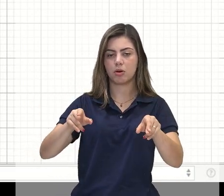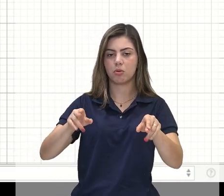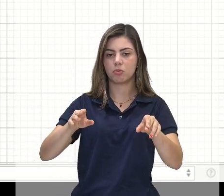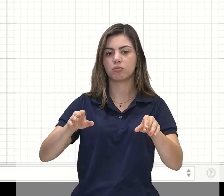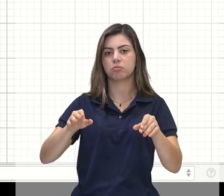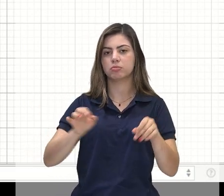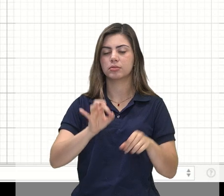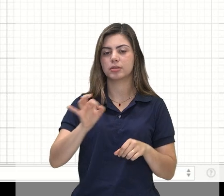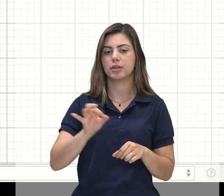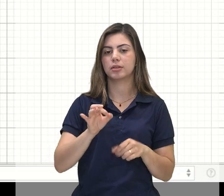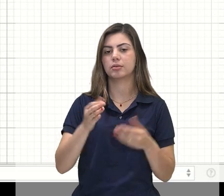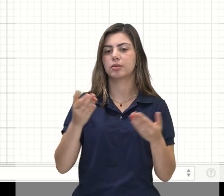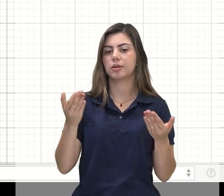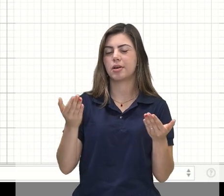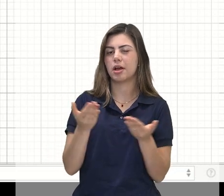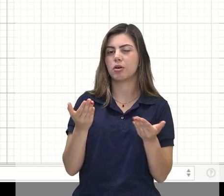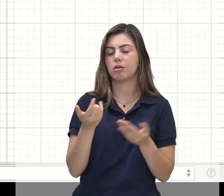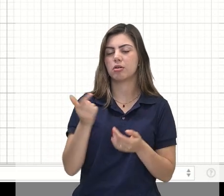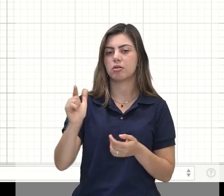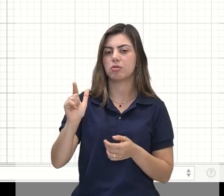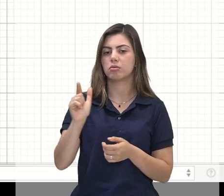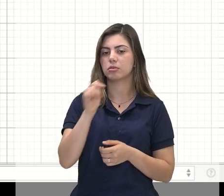pegar aqui, aproveitar aqui.